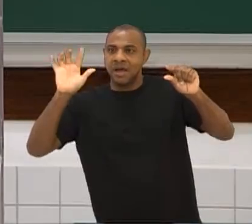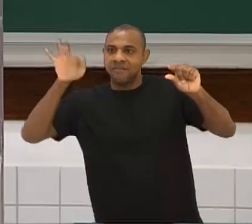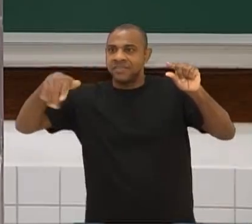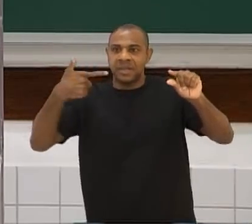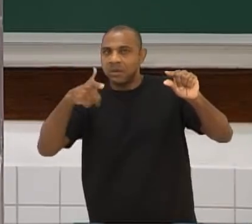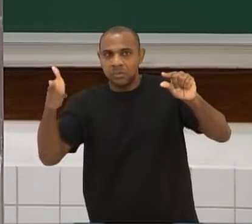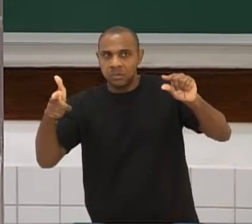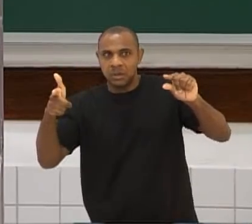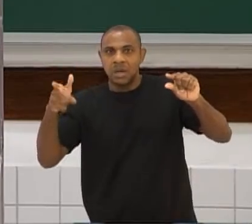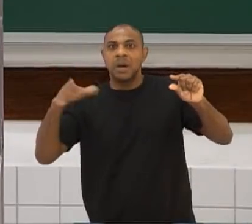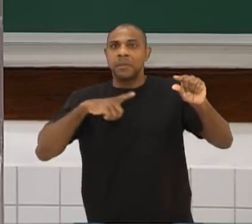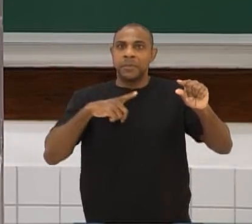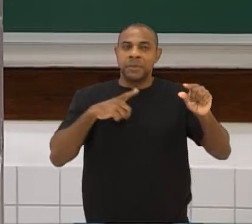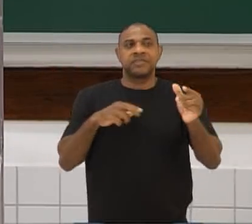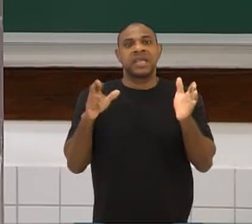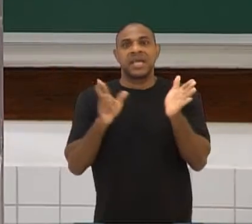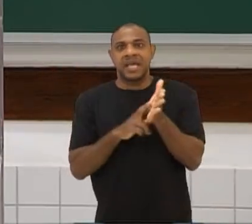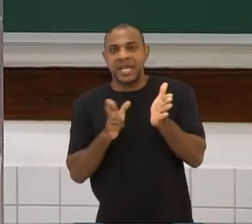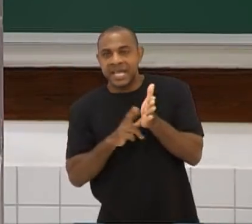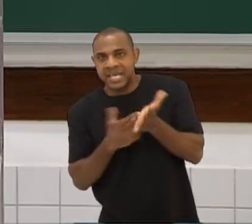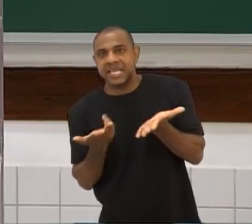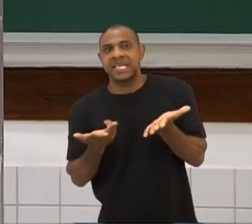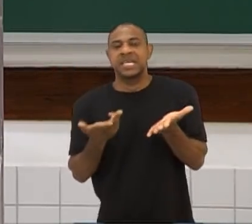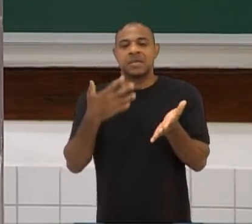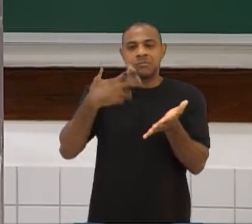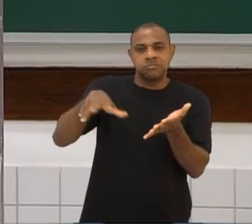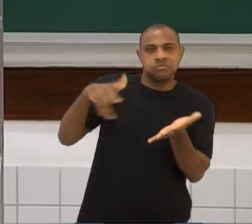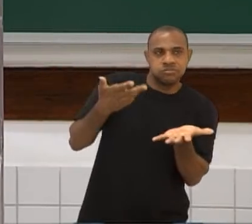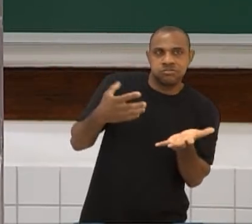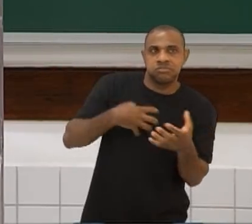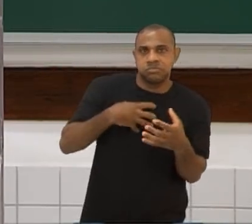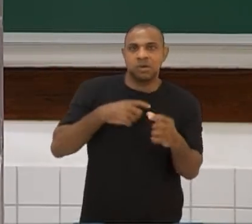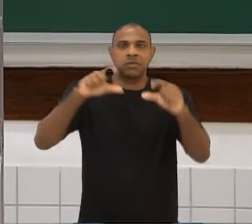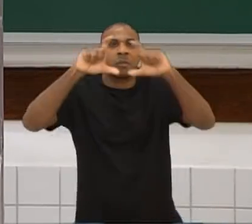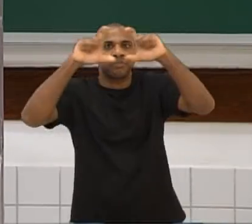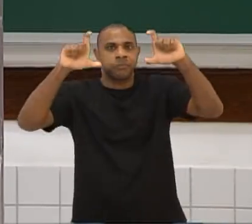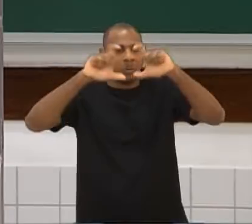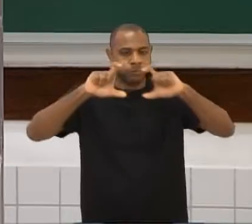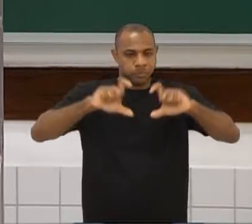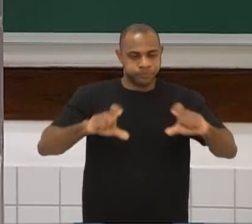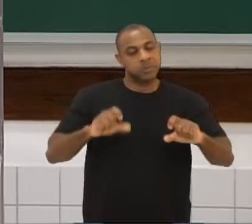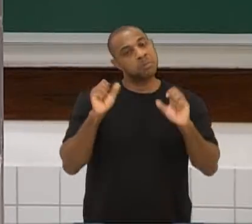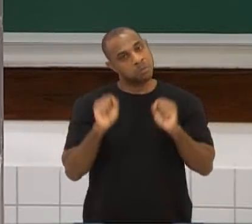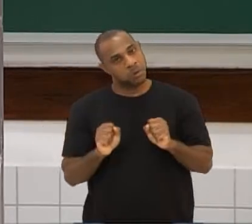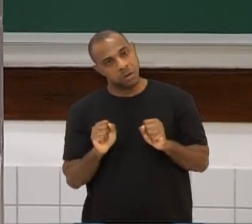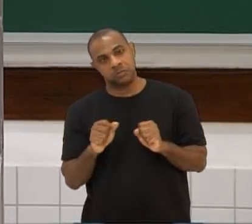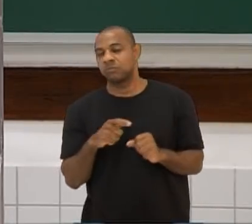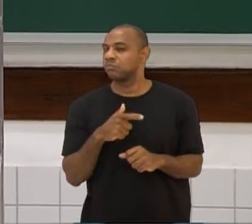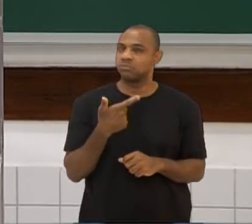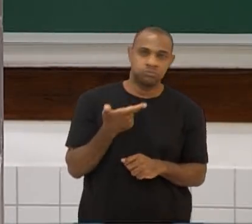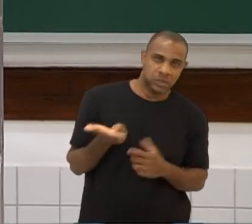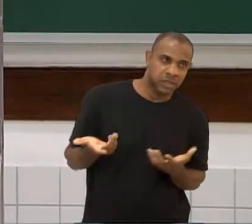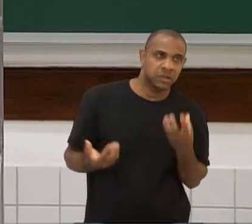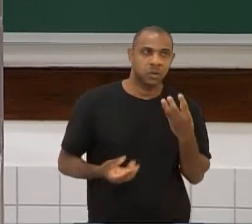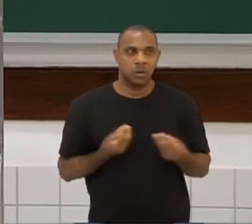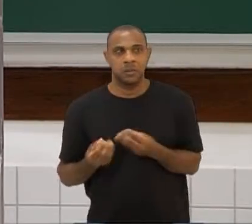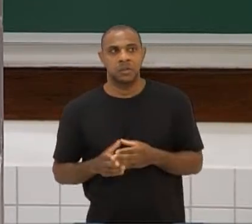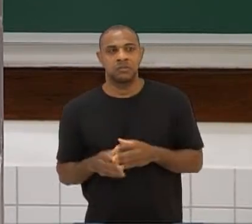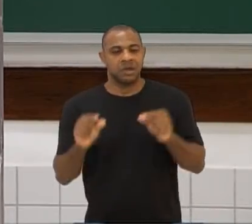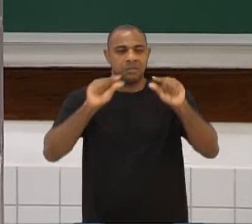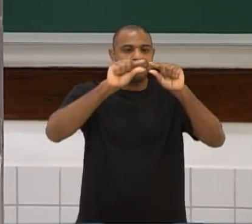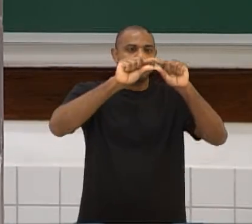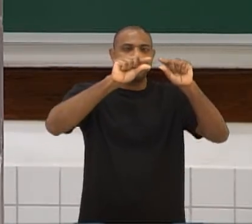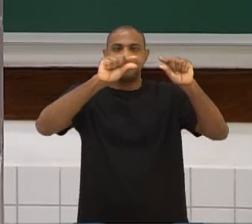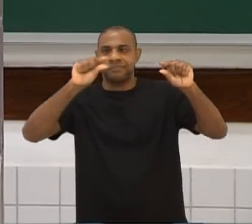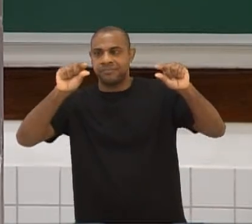Pode ter rima, pode não ter, pode estar dividido em estrofe, pode não estar, num bloco só, não tem problema nenhum. Ele não vai até o final da